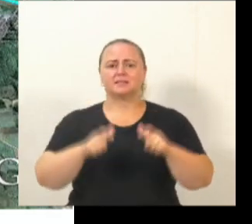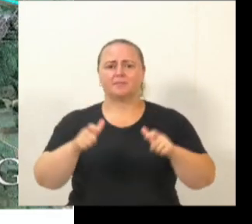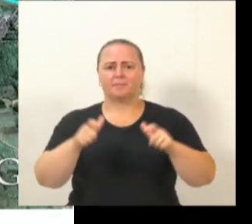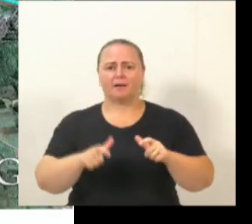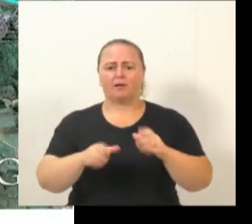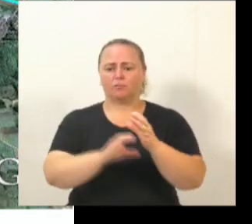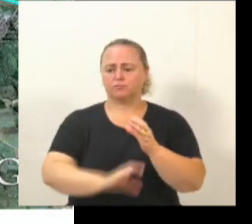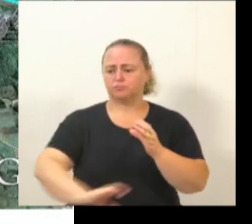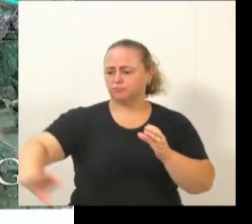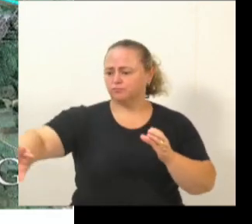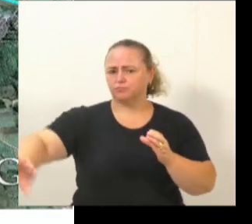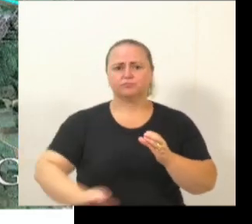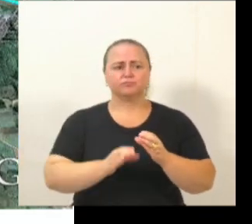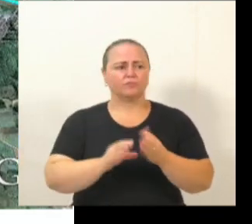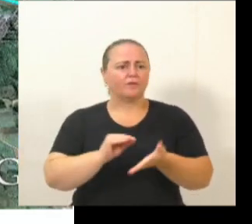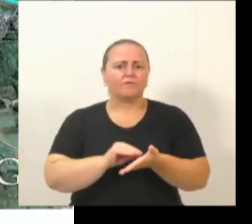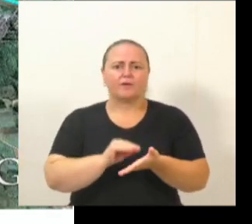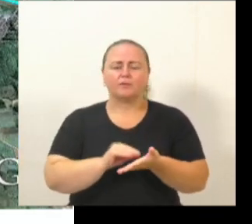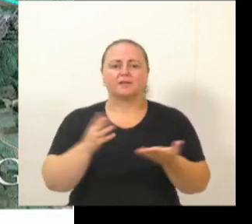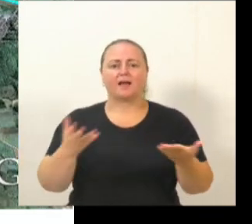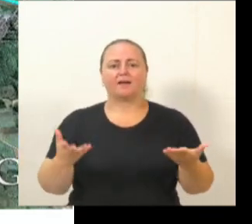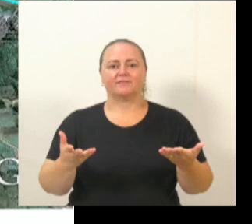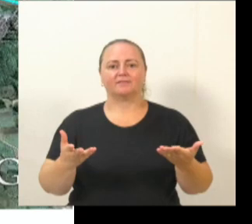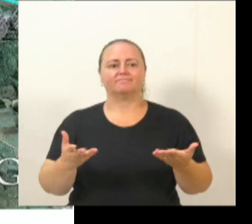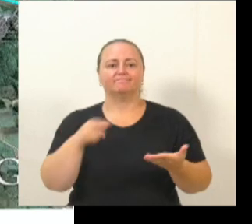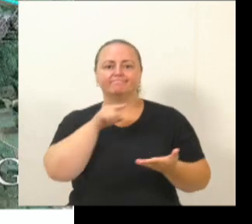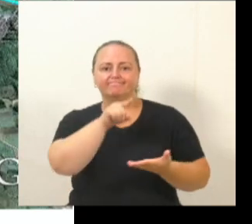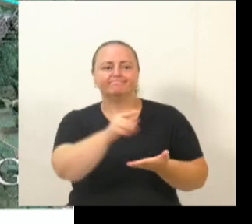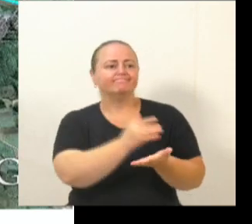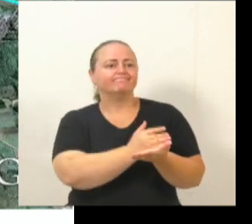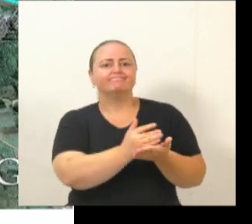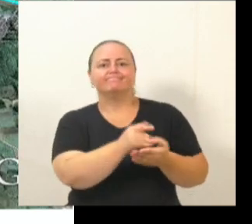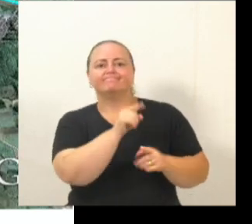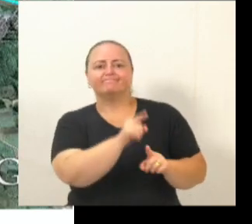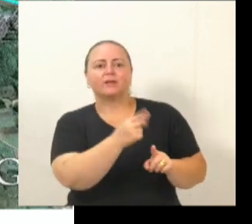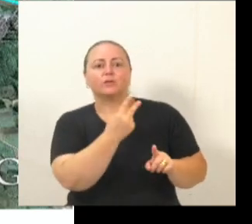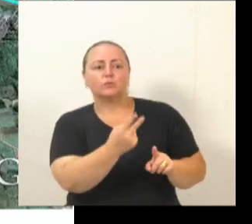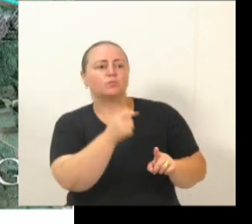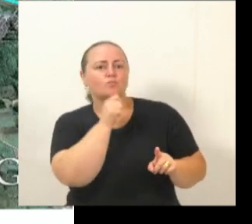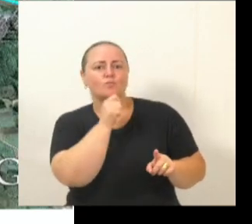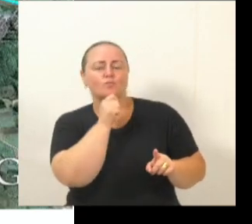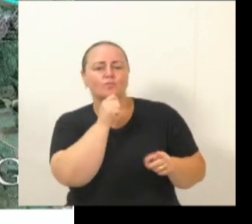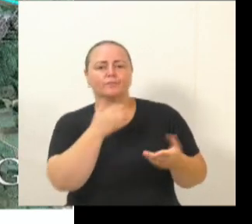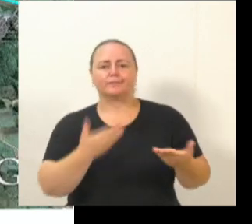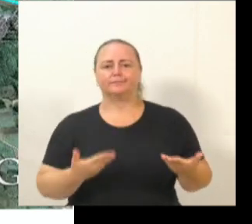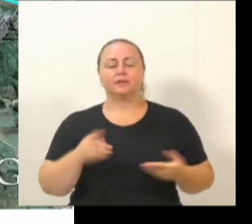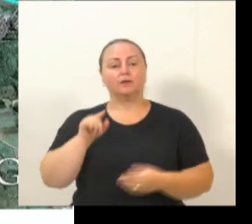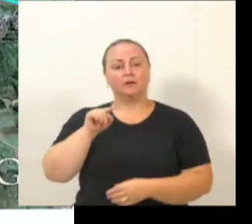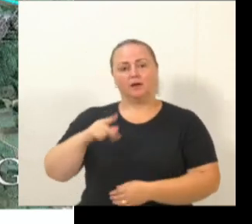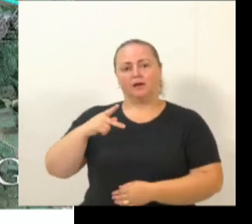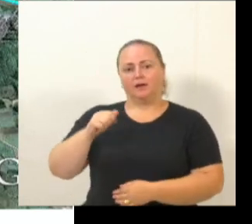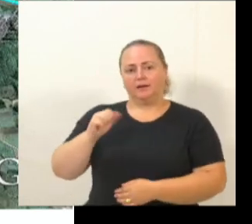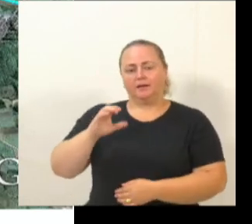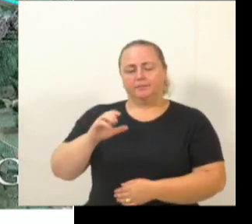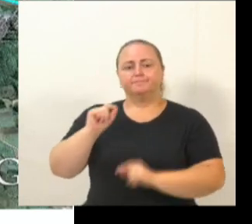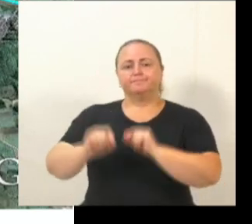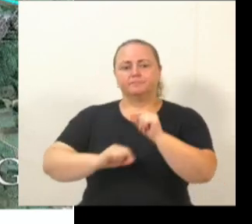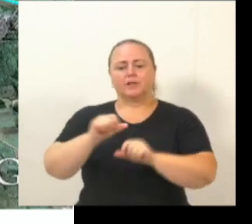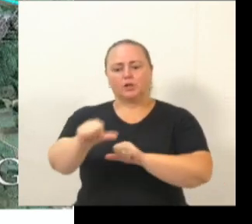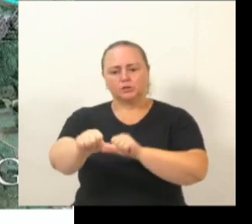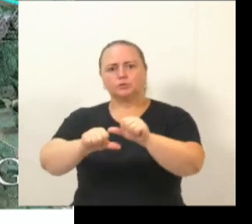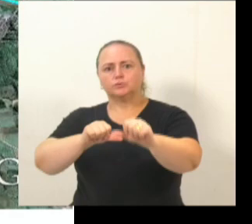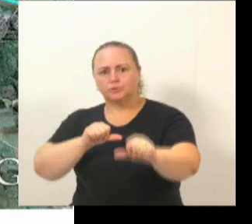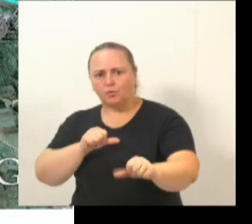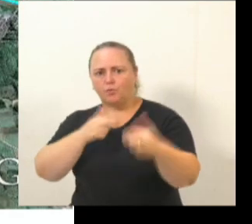2 estações de tratamento que deveriam existir desde o início. O que o Troca-PAC fez foi exatamente uma troca de